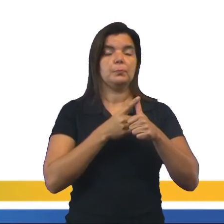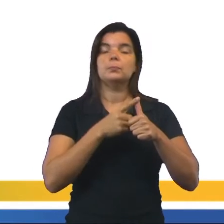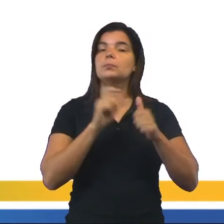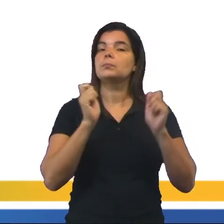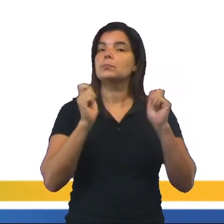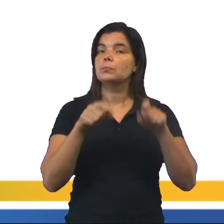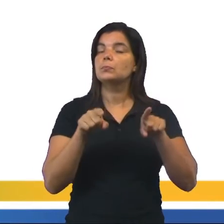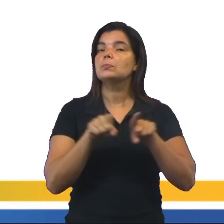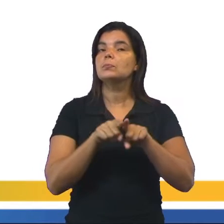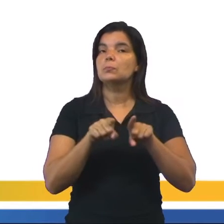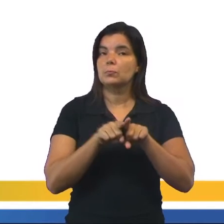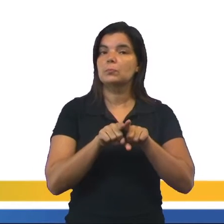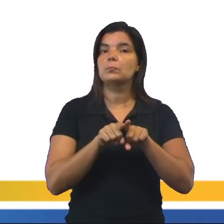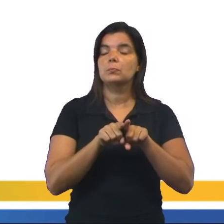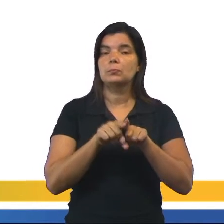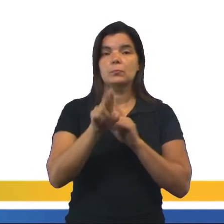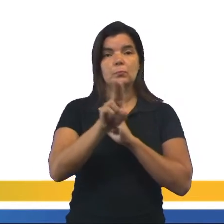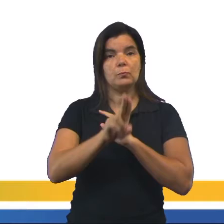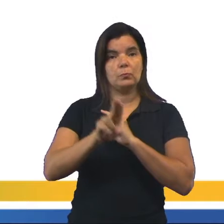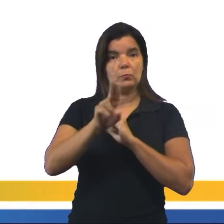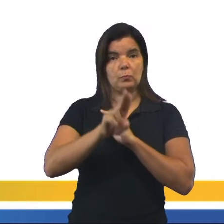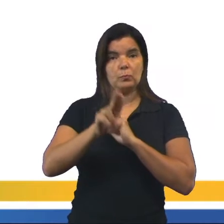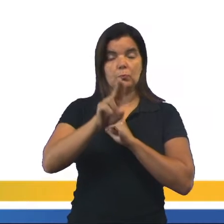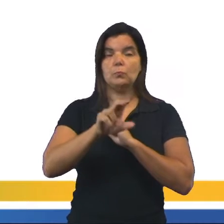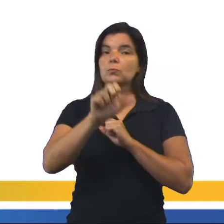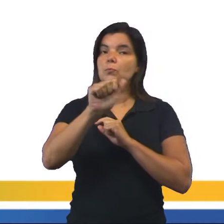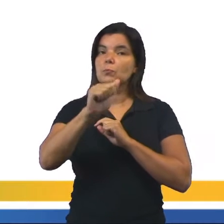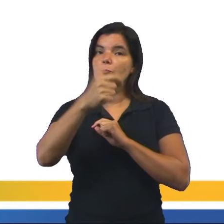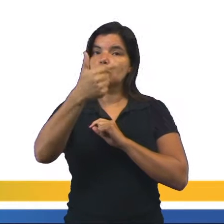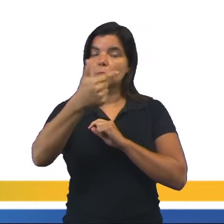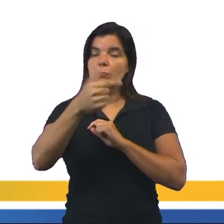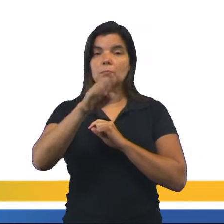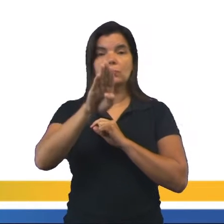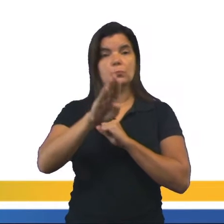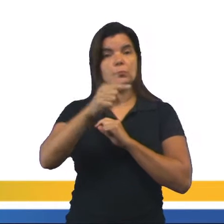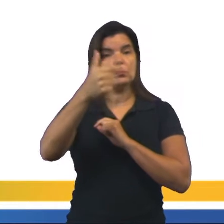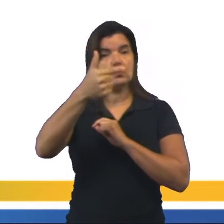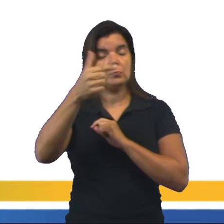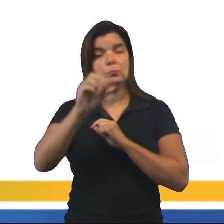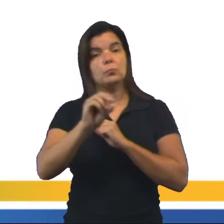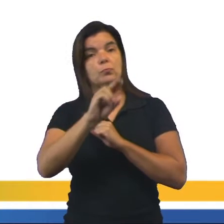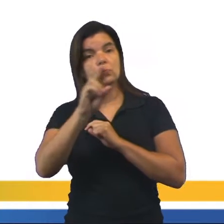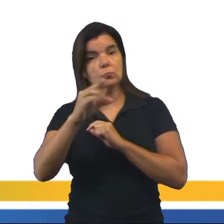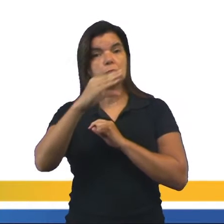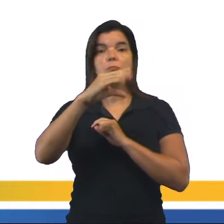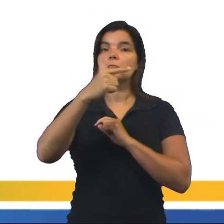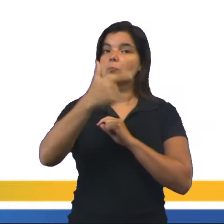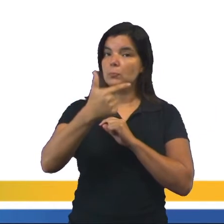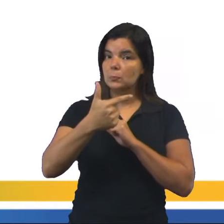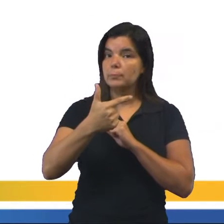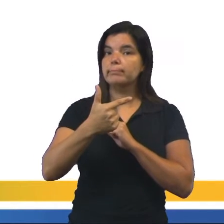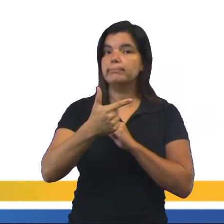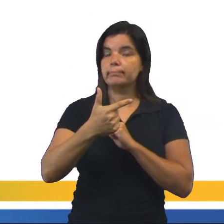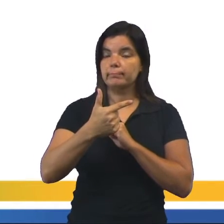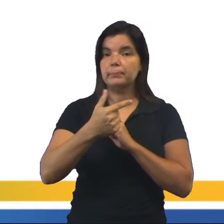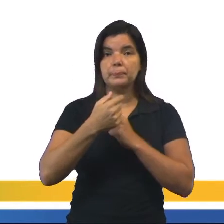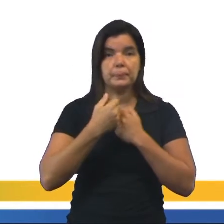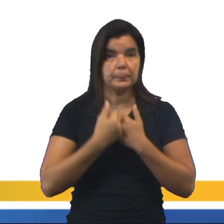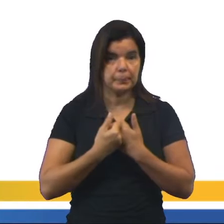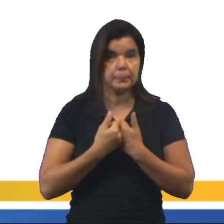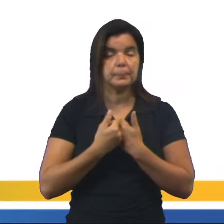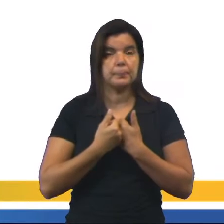nós podemos usar o A ao quadrado, B ao quadrado ou C ao quadrado.